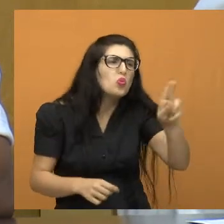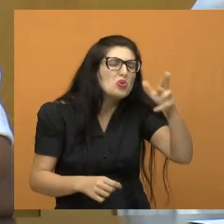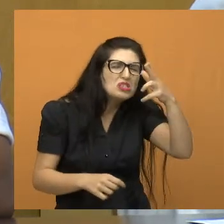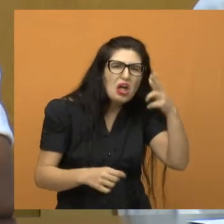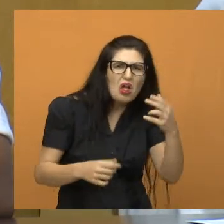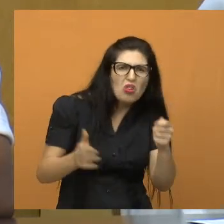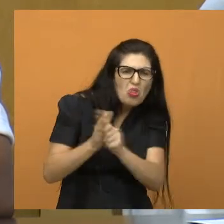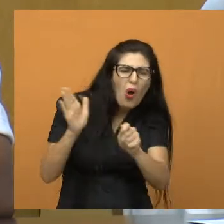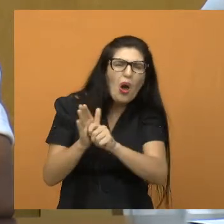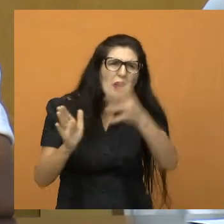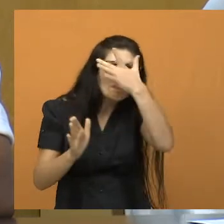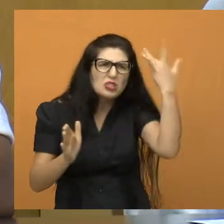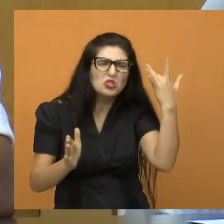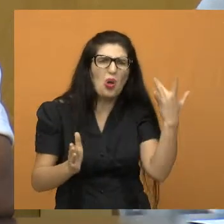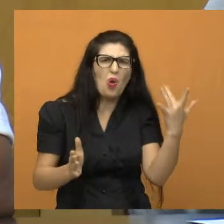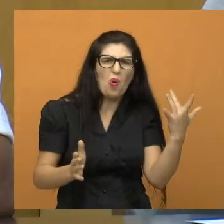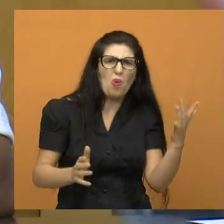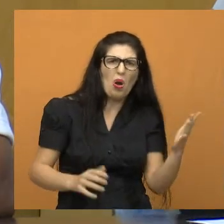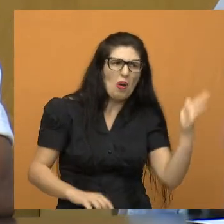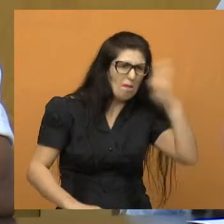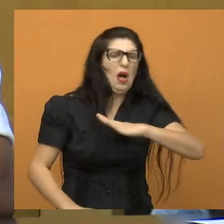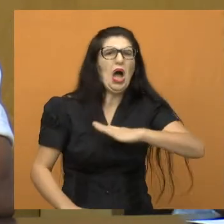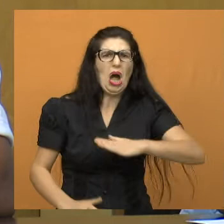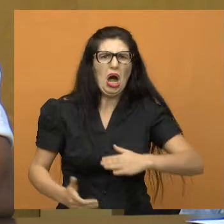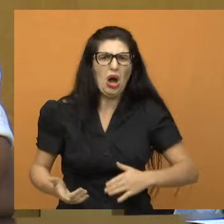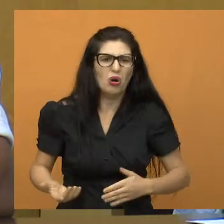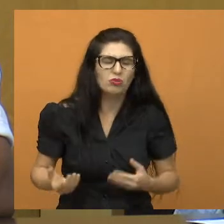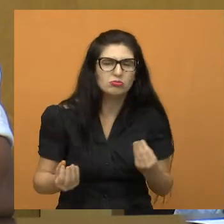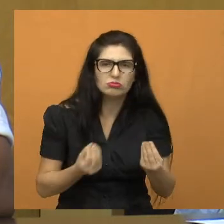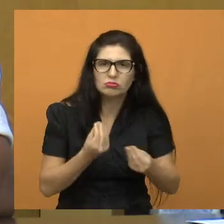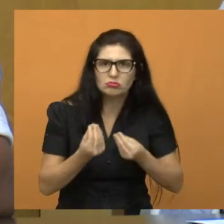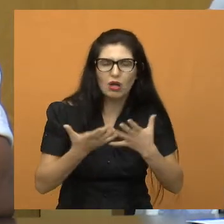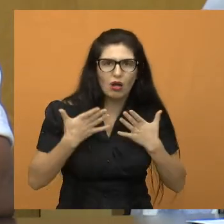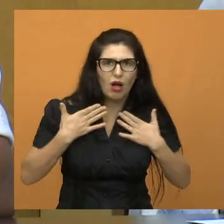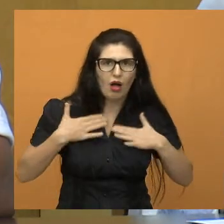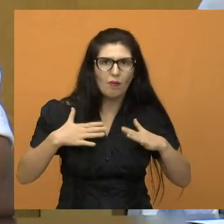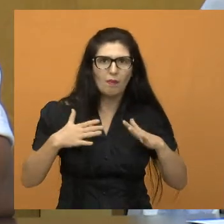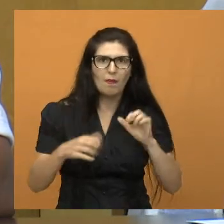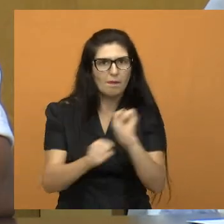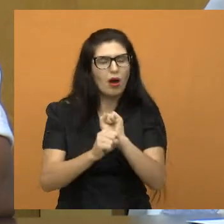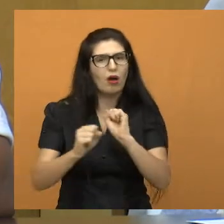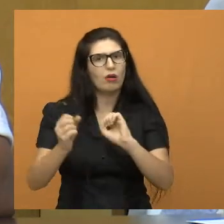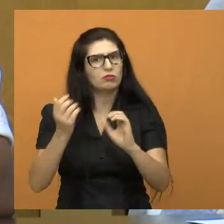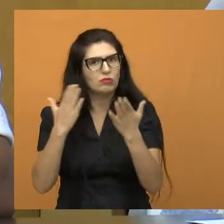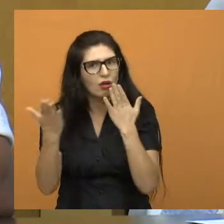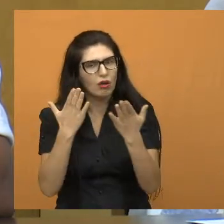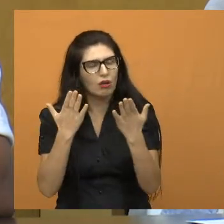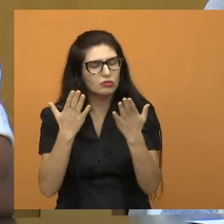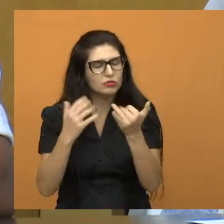forma que nós não estamos sabendo lidar com isso, porque ali tem seres humanos.